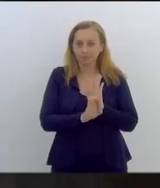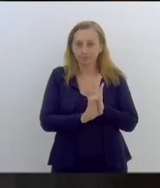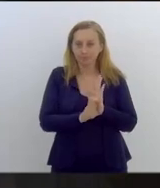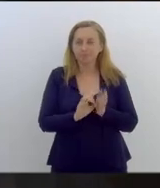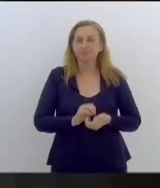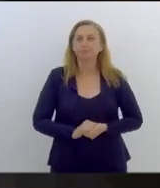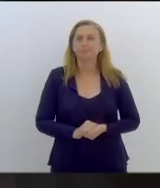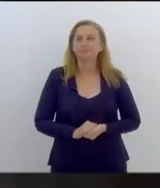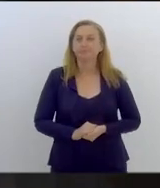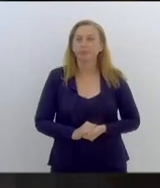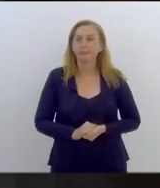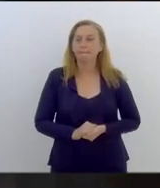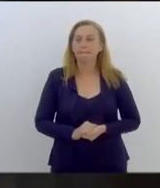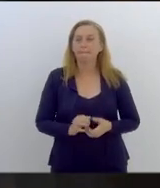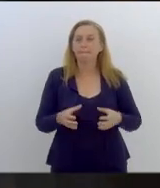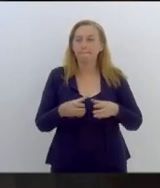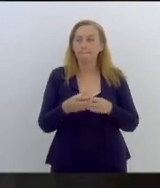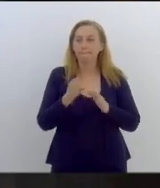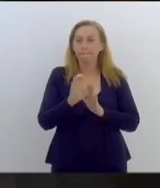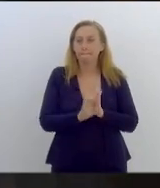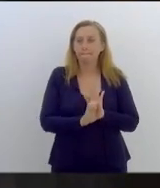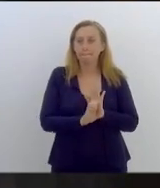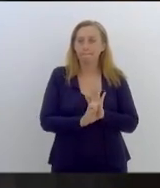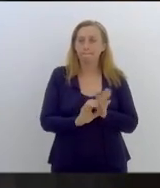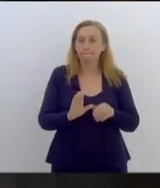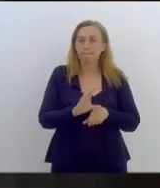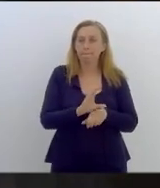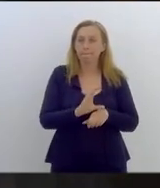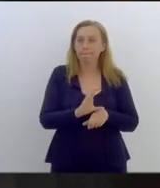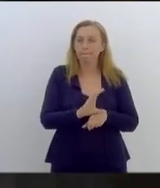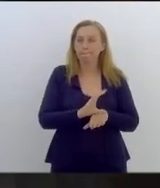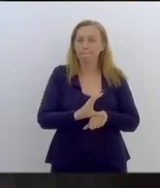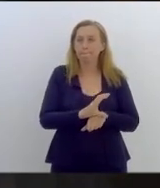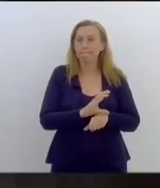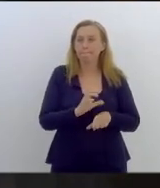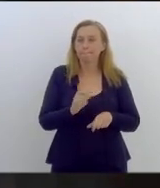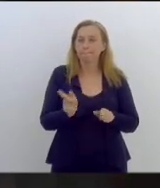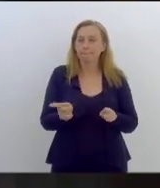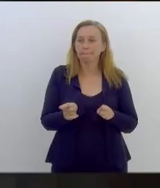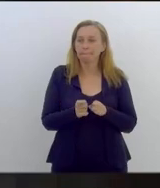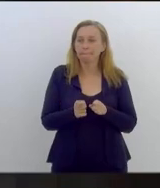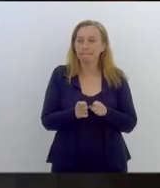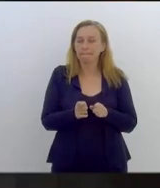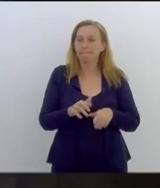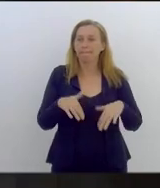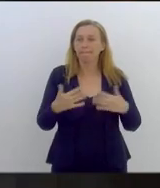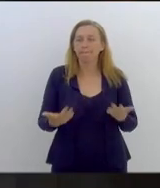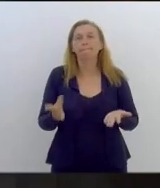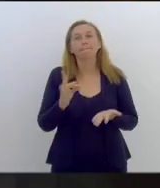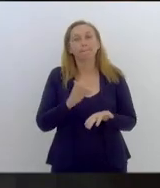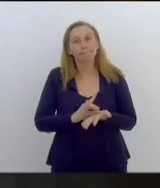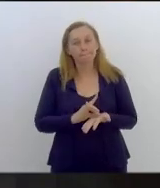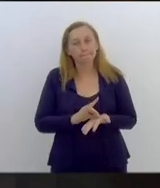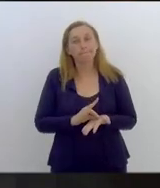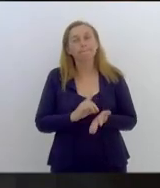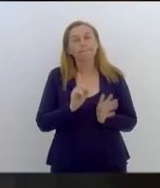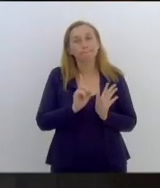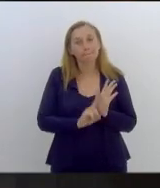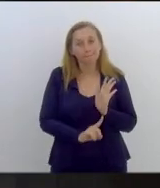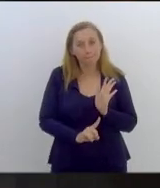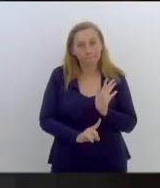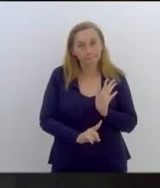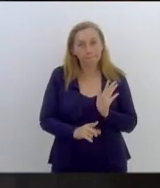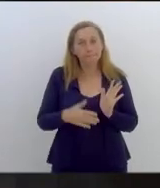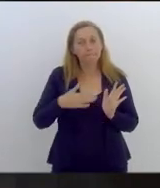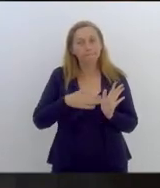a Comissão de Emendas Constitucionais e Vetos ficou mais restrita ainda. Então, realmente até diminuiu. Eu